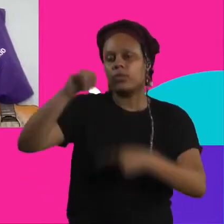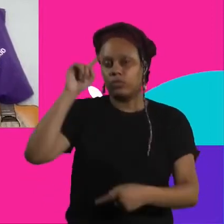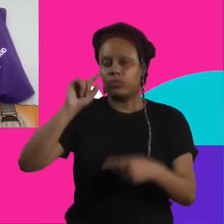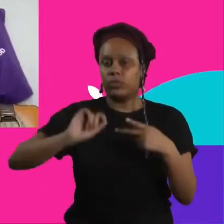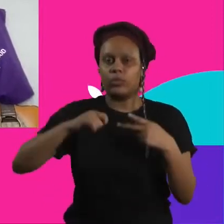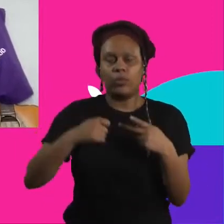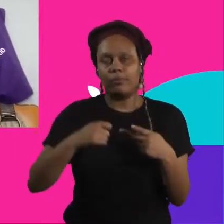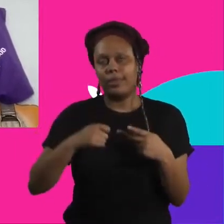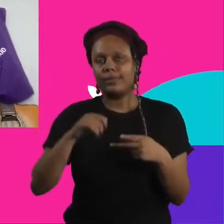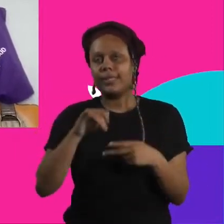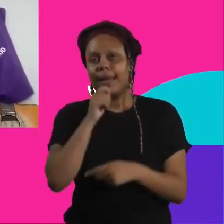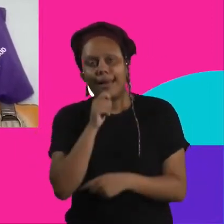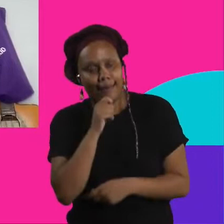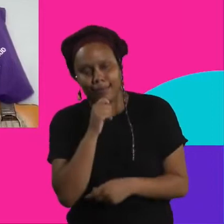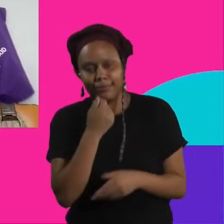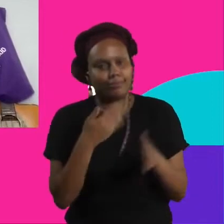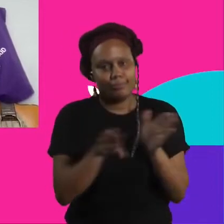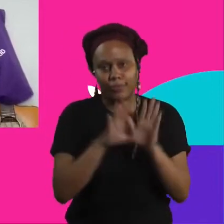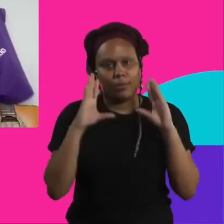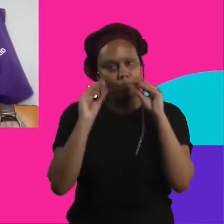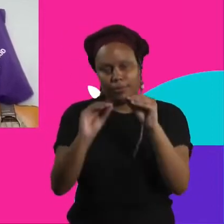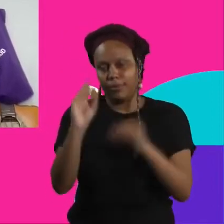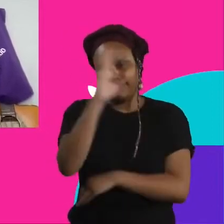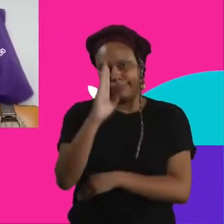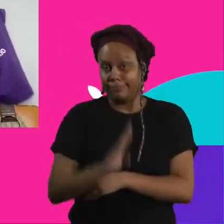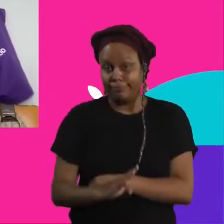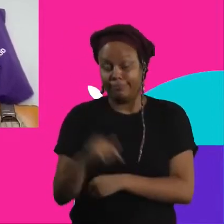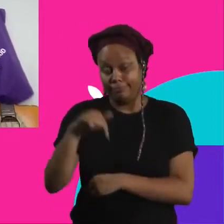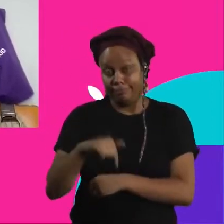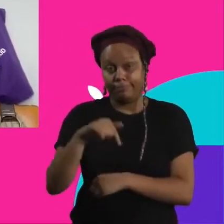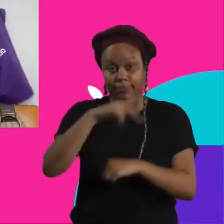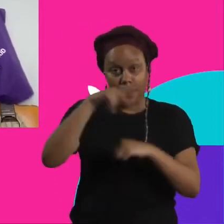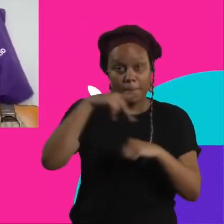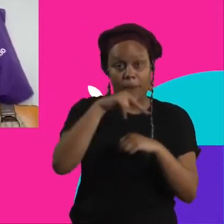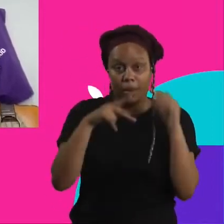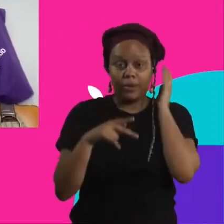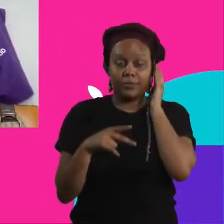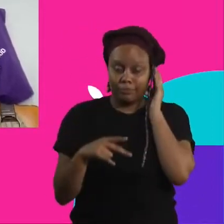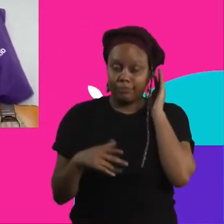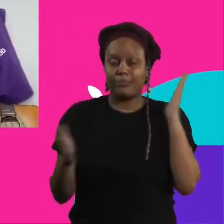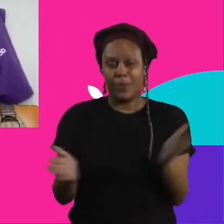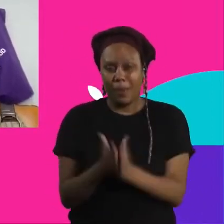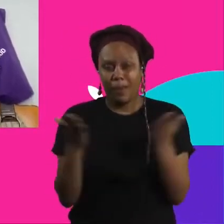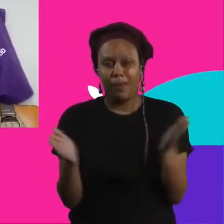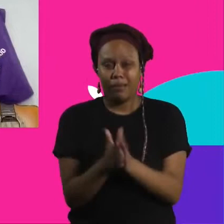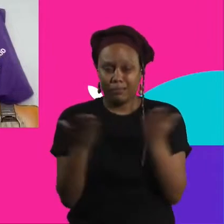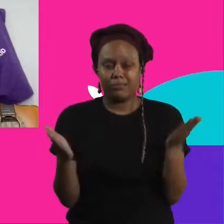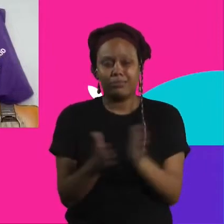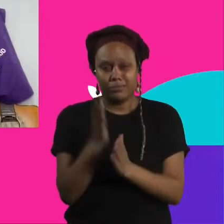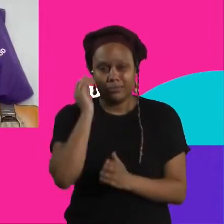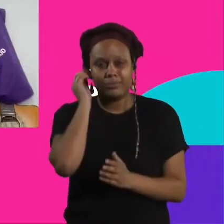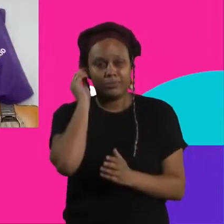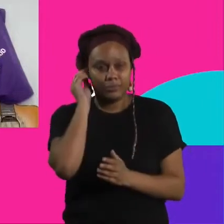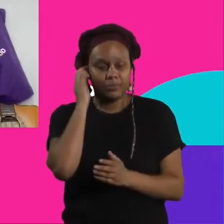todos os brasileiros, né? Então, a gente vive hoje em um país que tem um país pobre, né? Com condições